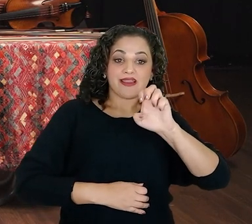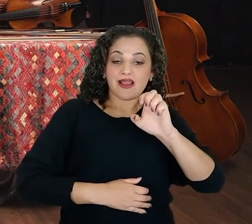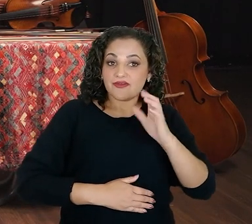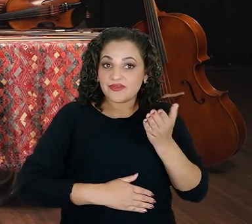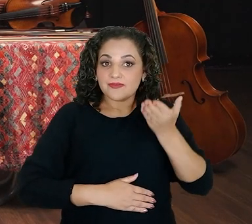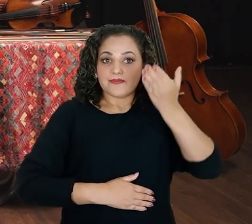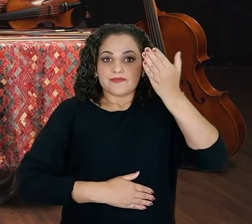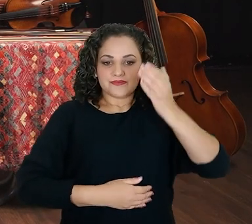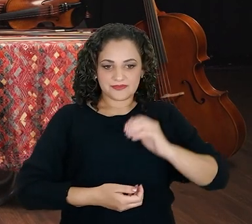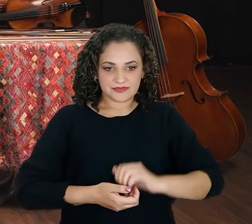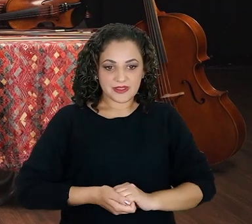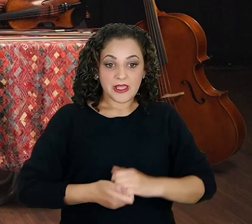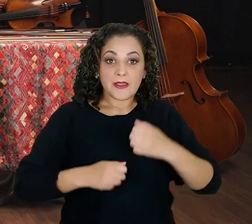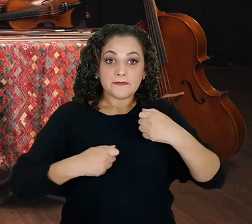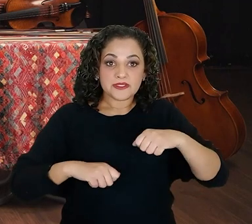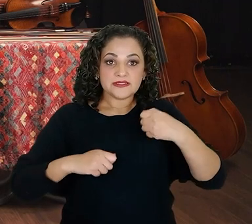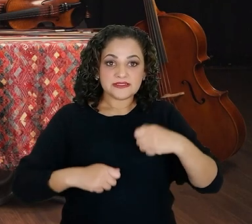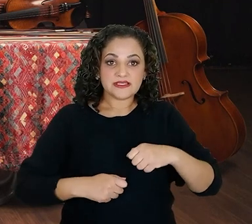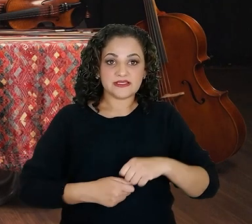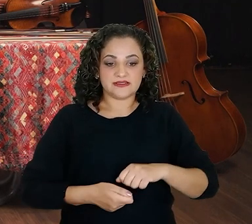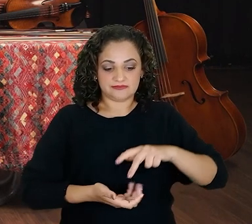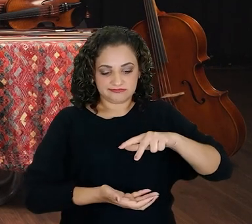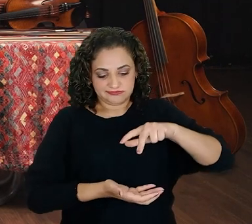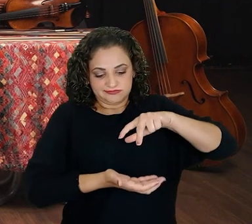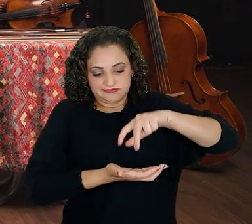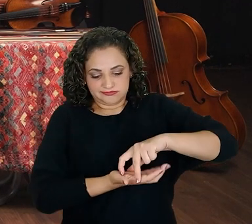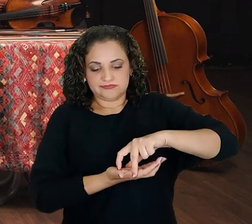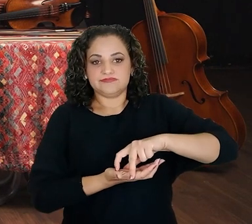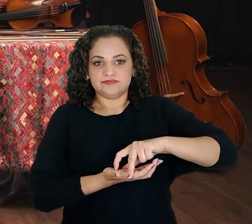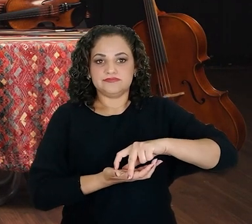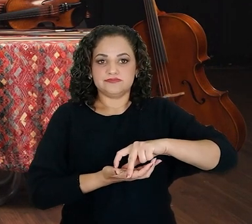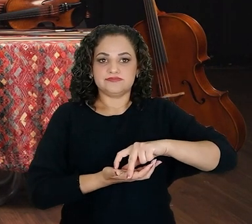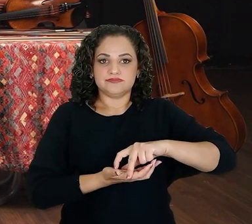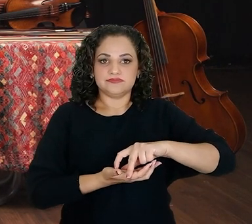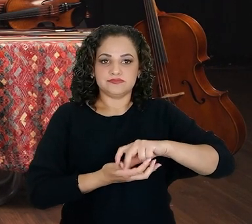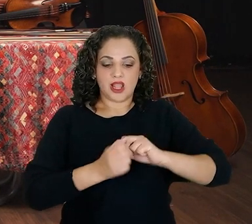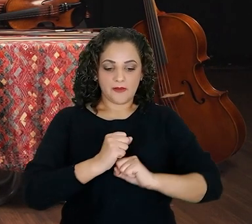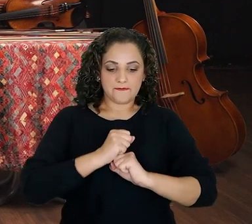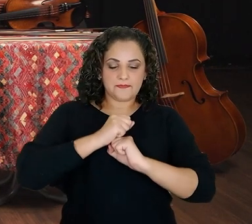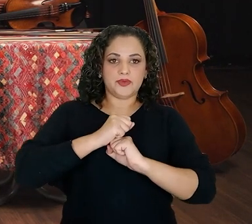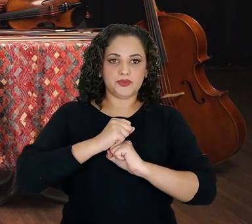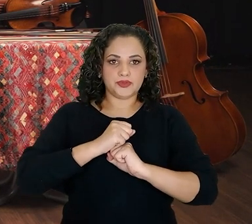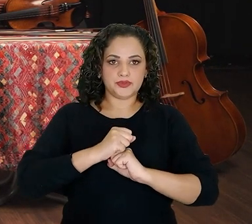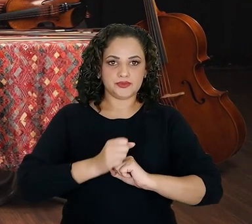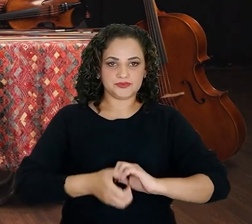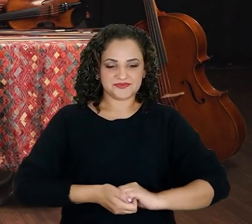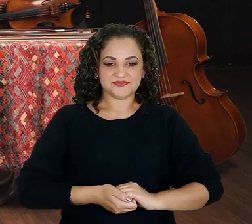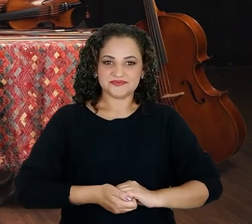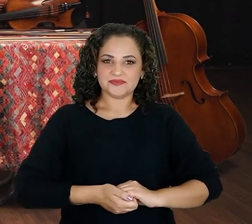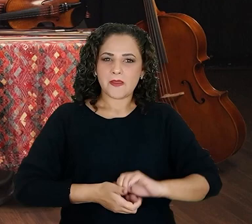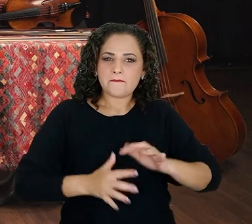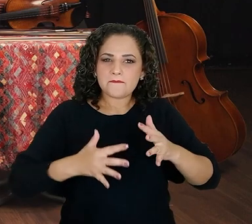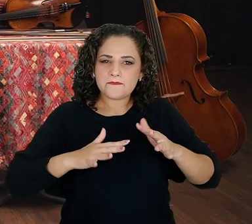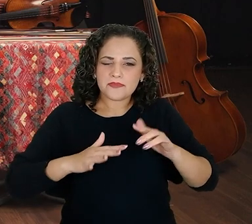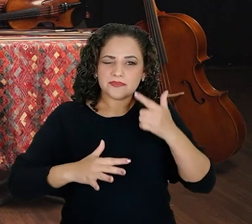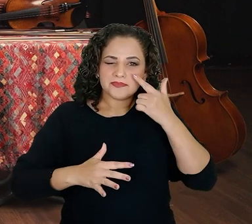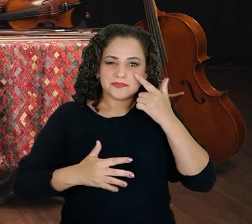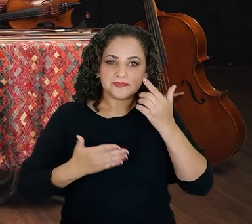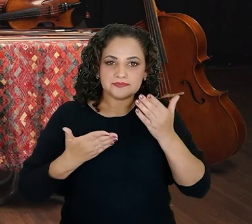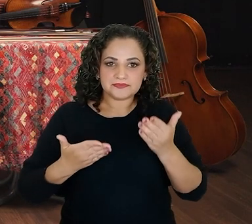de um Espigão para a gente conseguir apoiar ali no chão né então ele tem mais ou menos esse som aqui que vocês vão ouvir